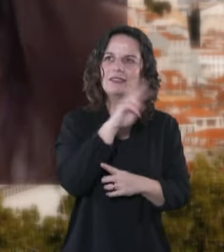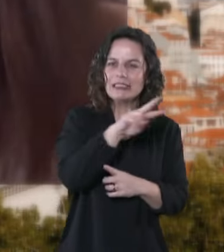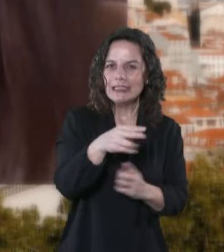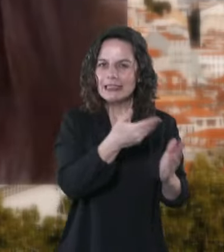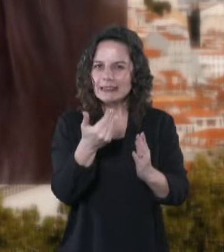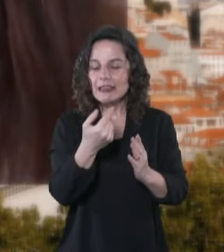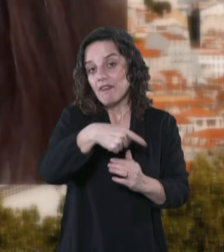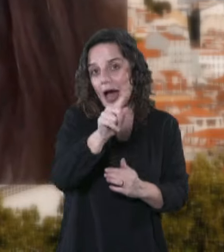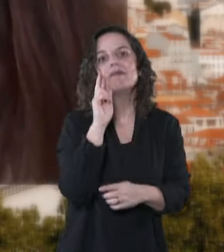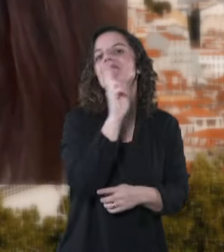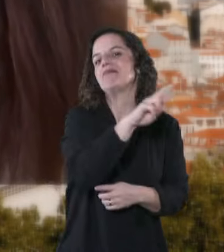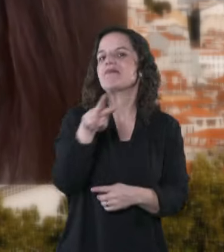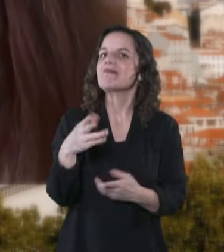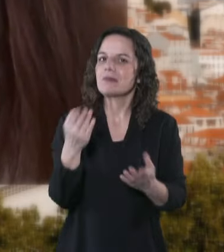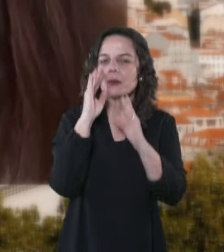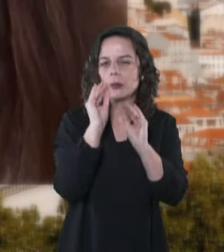os visitantes a ir,